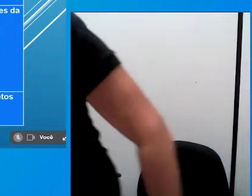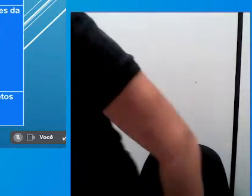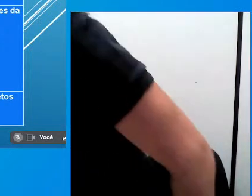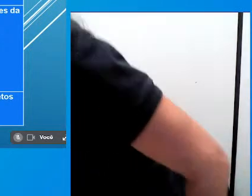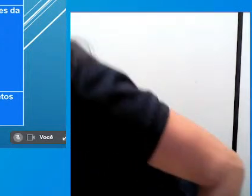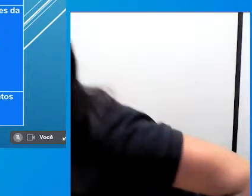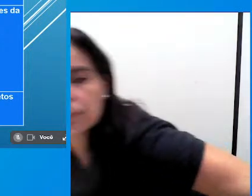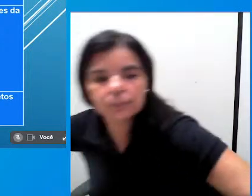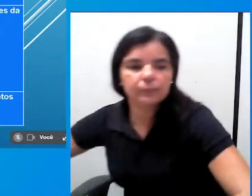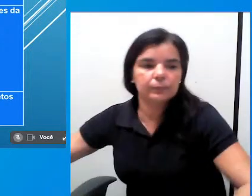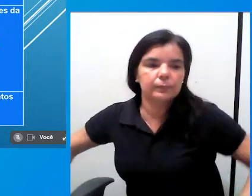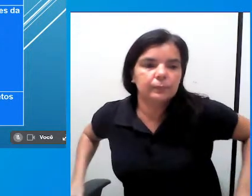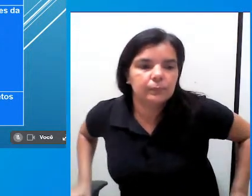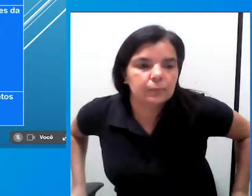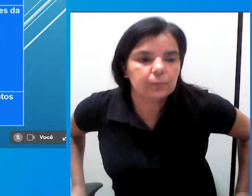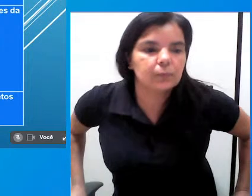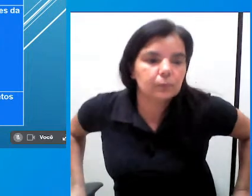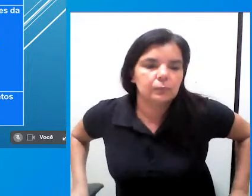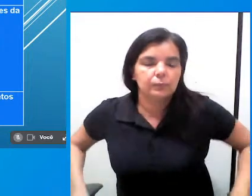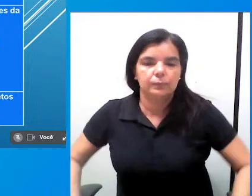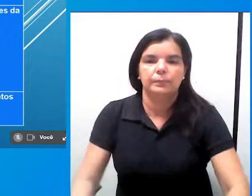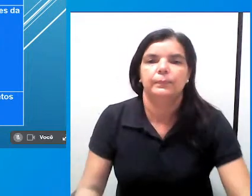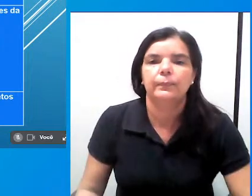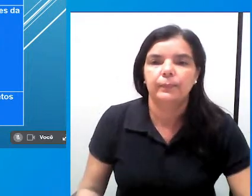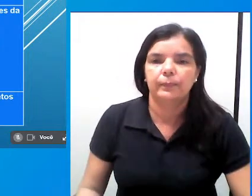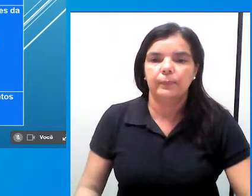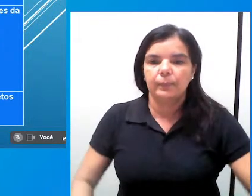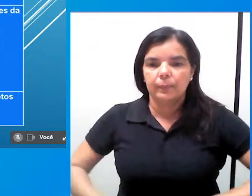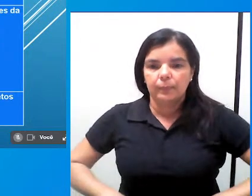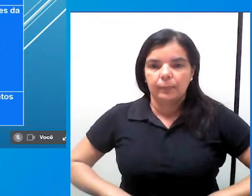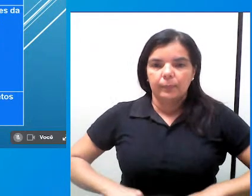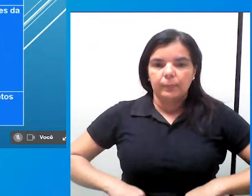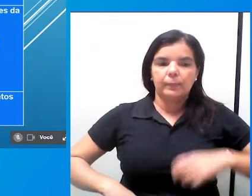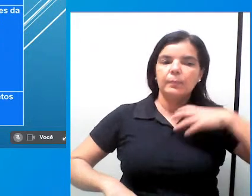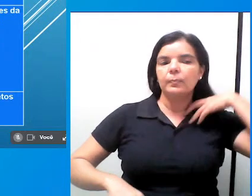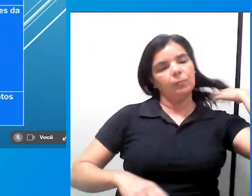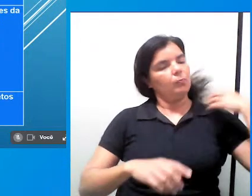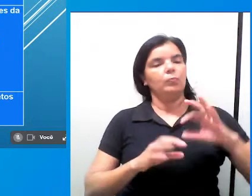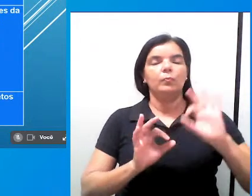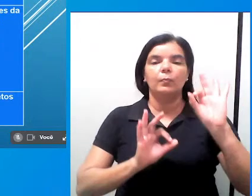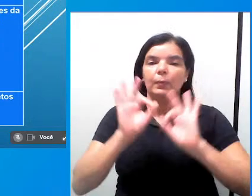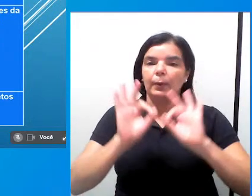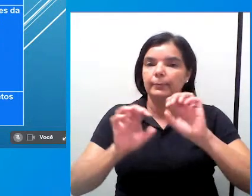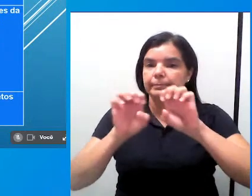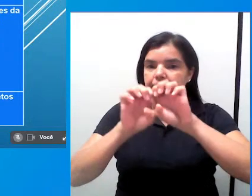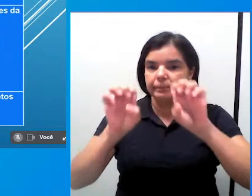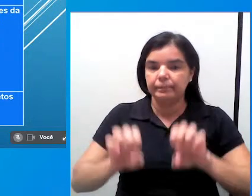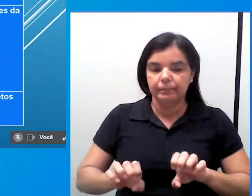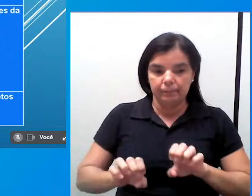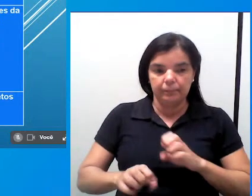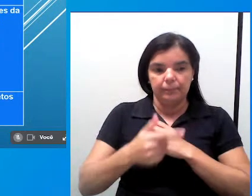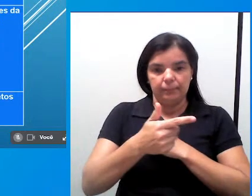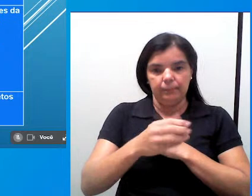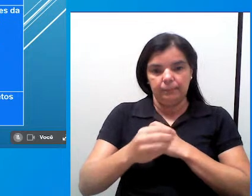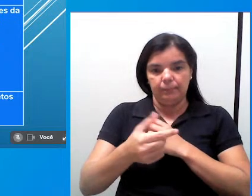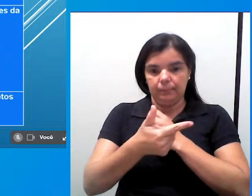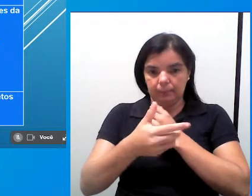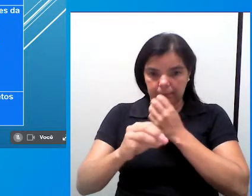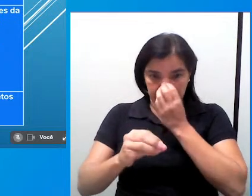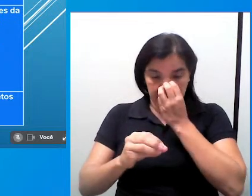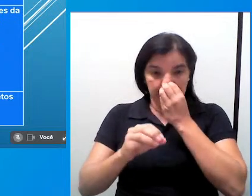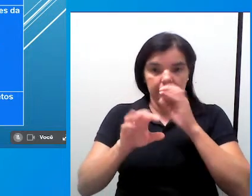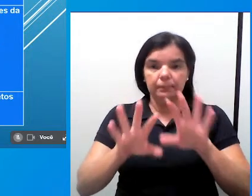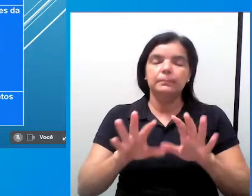prestaria um serviço e enriqueceria o nosso trabalho aqui. Então, nós estruturamos tudo para que começássemos no início de 2020 dessa forma.